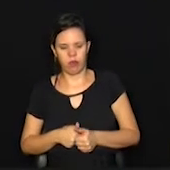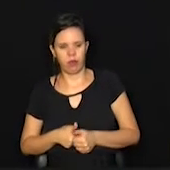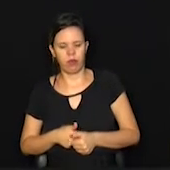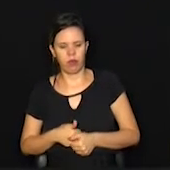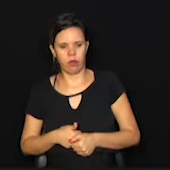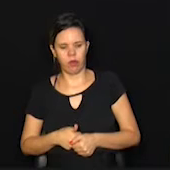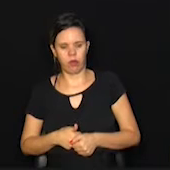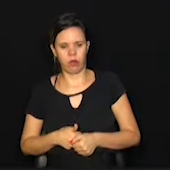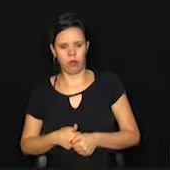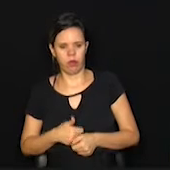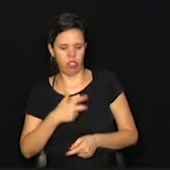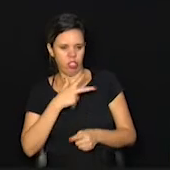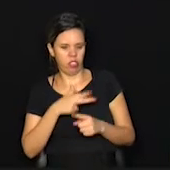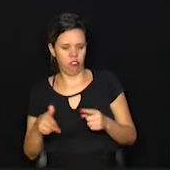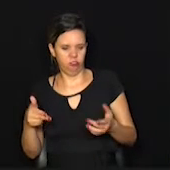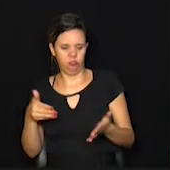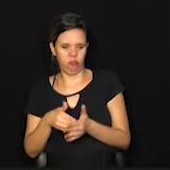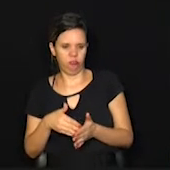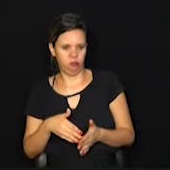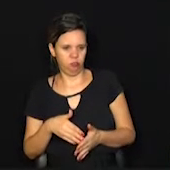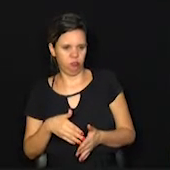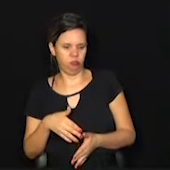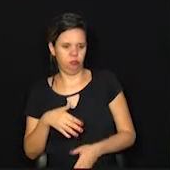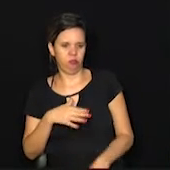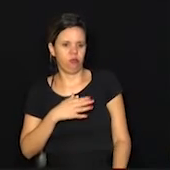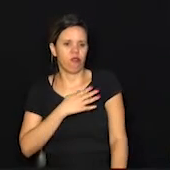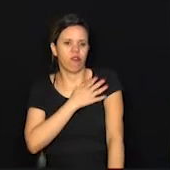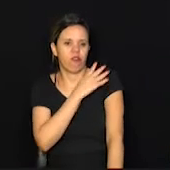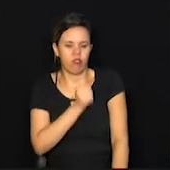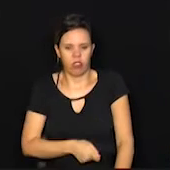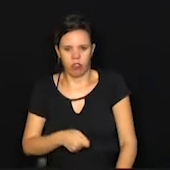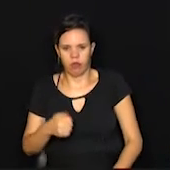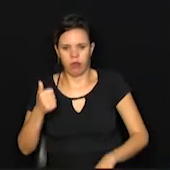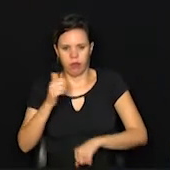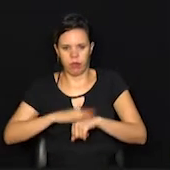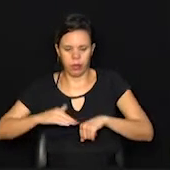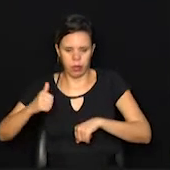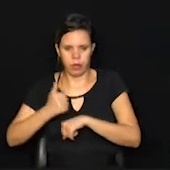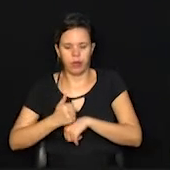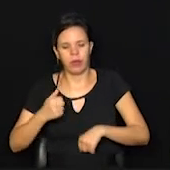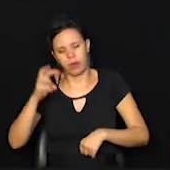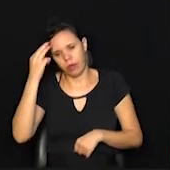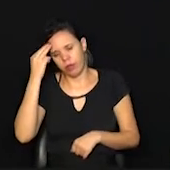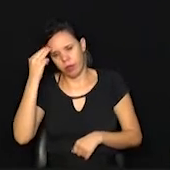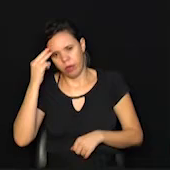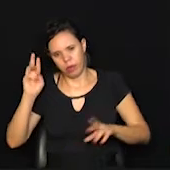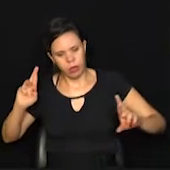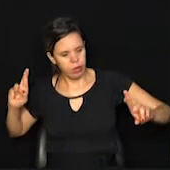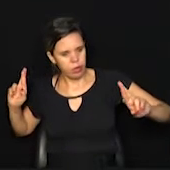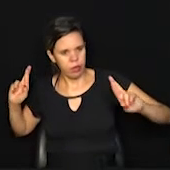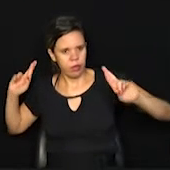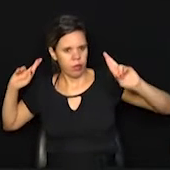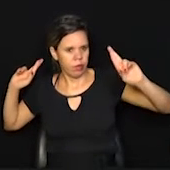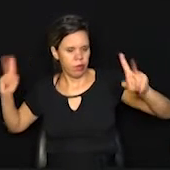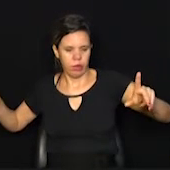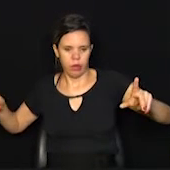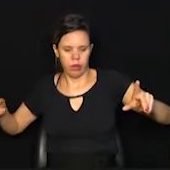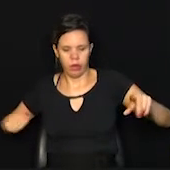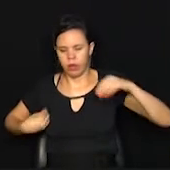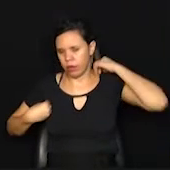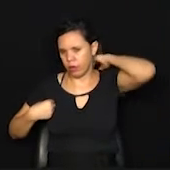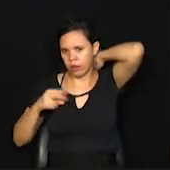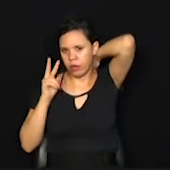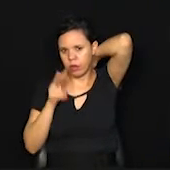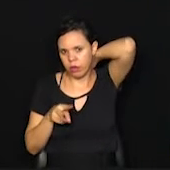ao pé ditadura bom hoje evidentemente eu tenho uma memória de isso tudo que é diferente da que eu tinha na época porque não quer porque eu